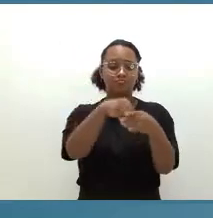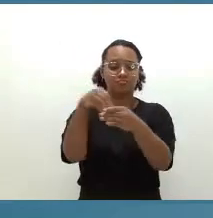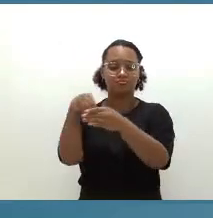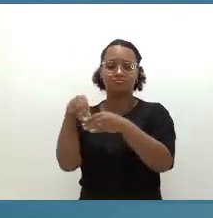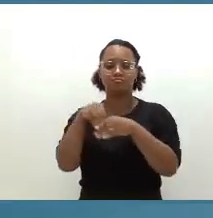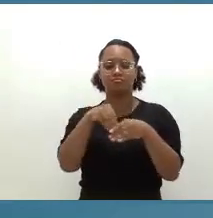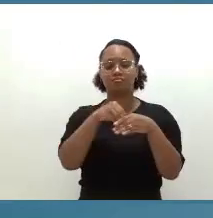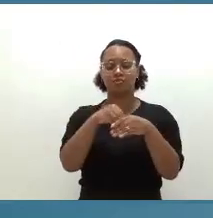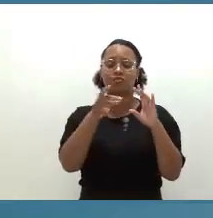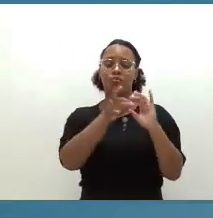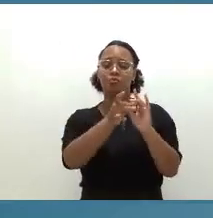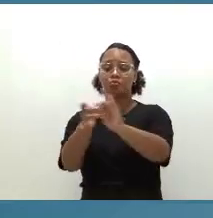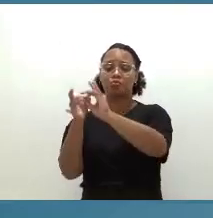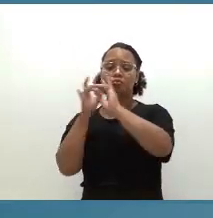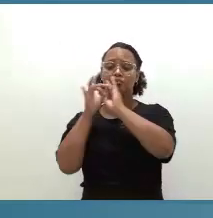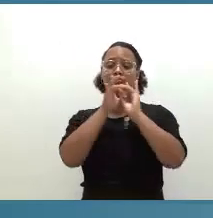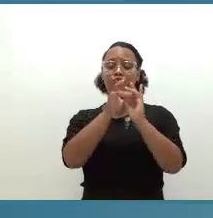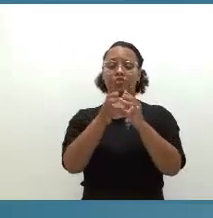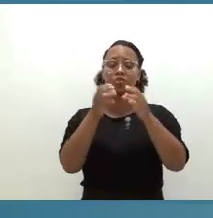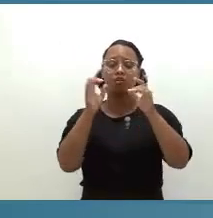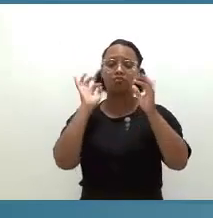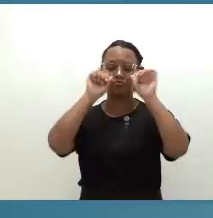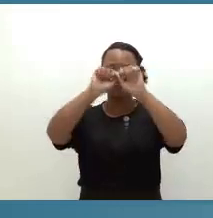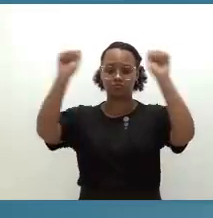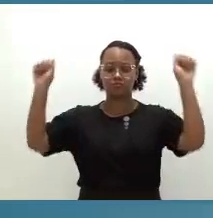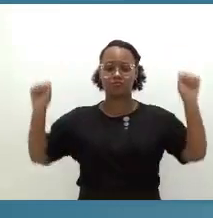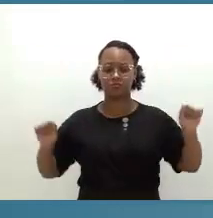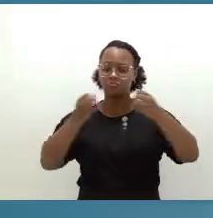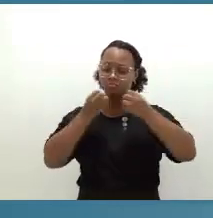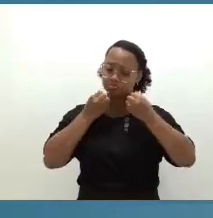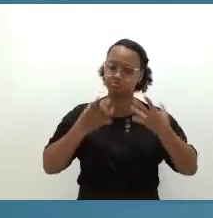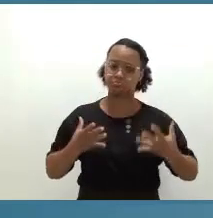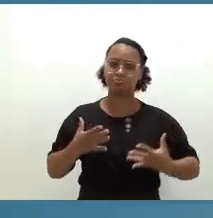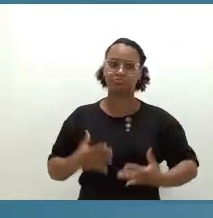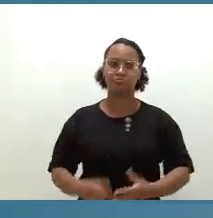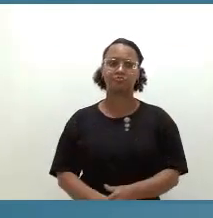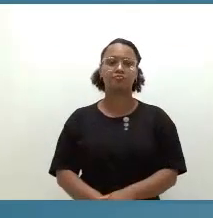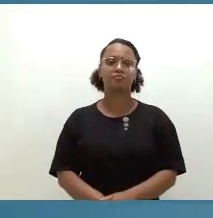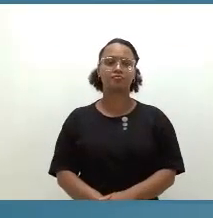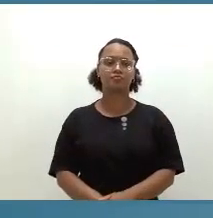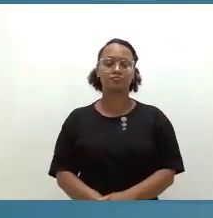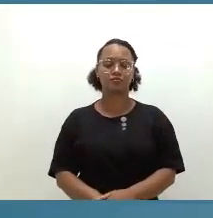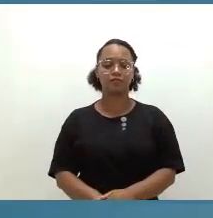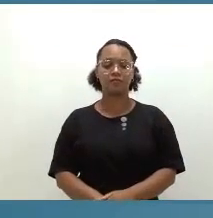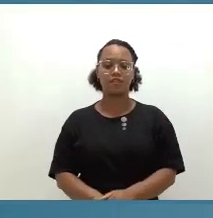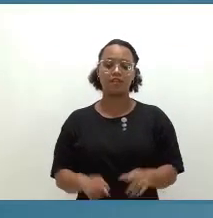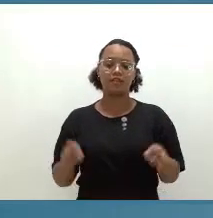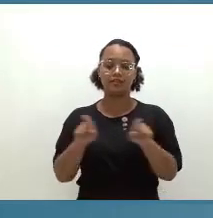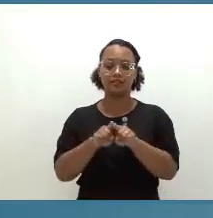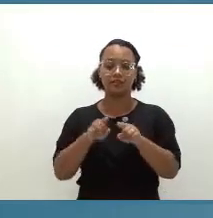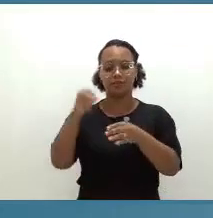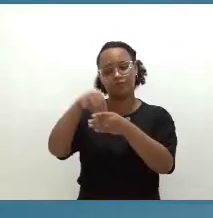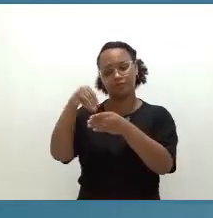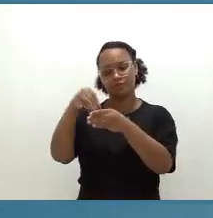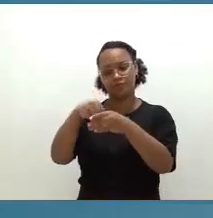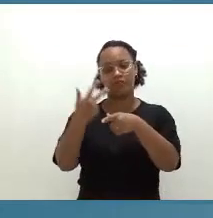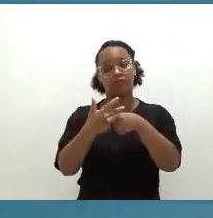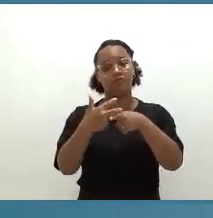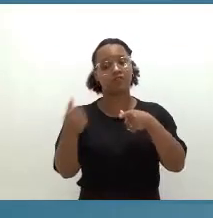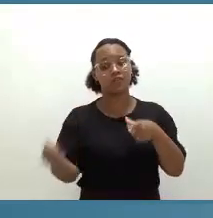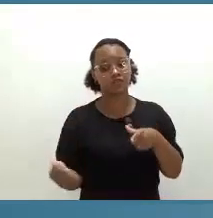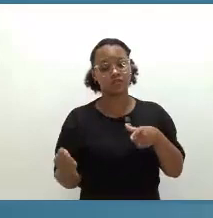esta pena do tribunal. E quanto aos excelentes, uma das coisas é ver